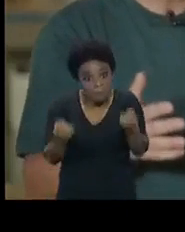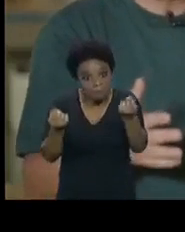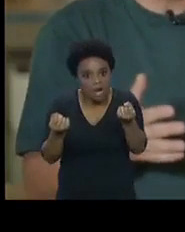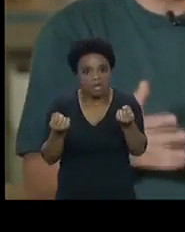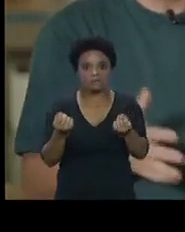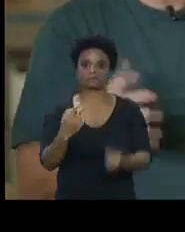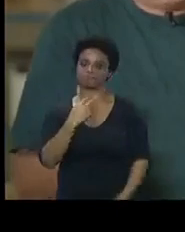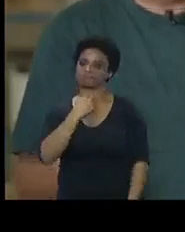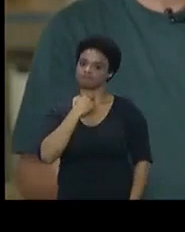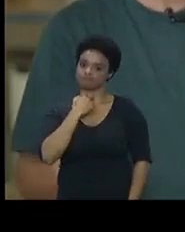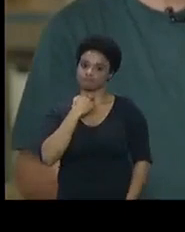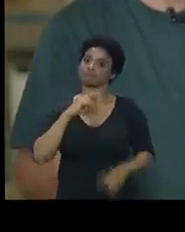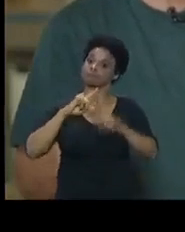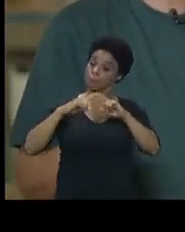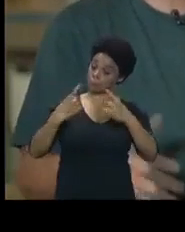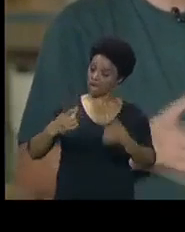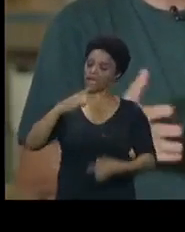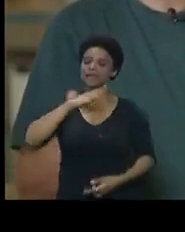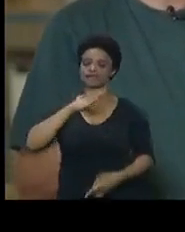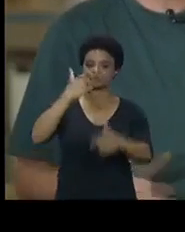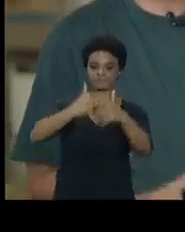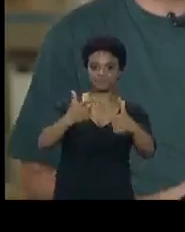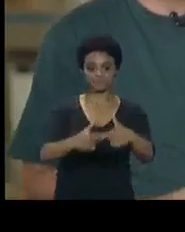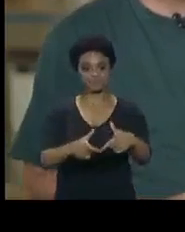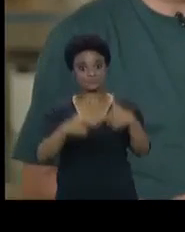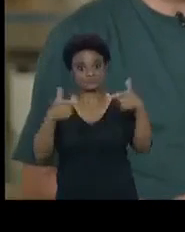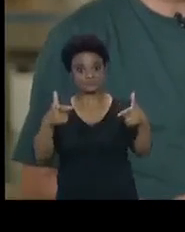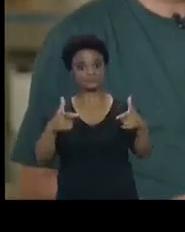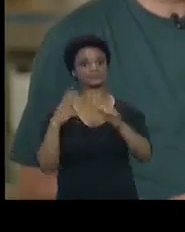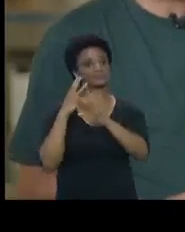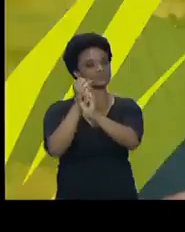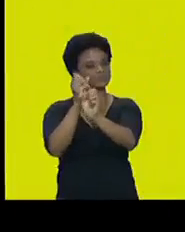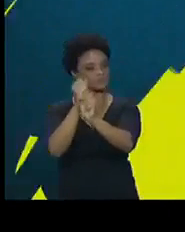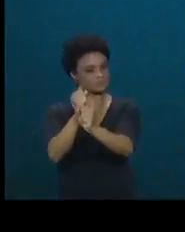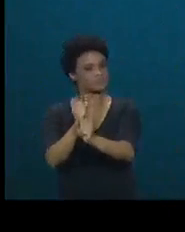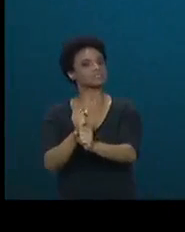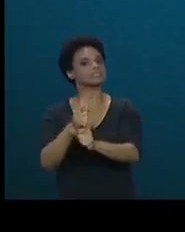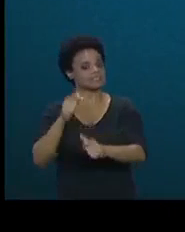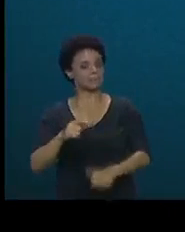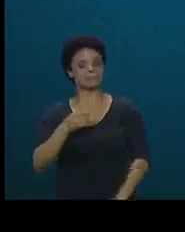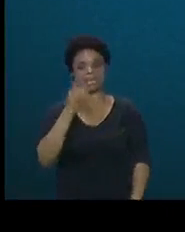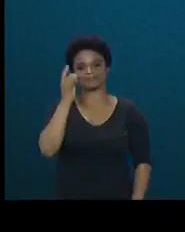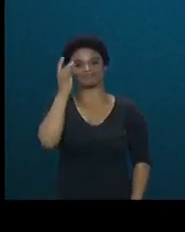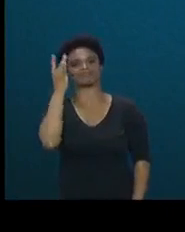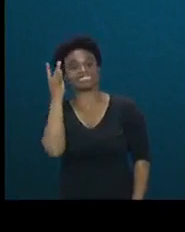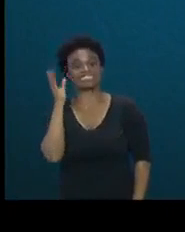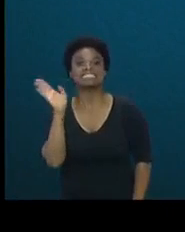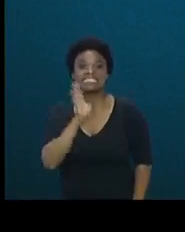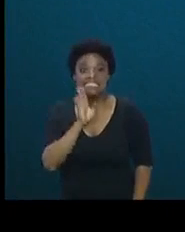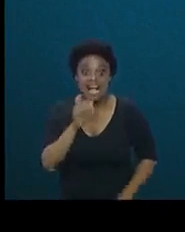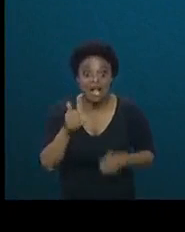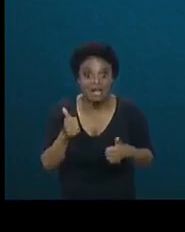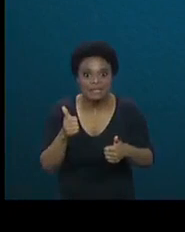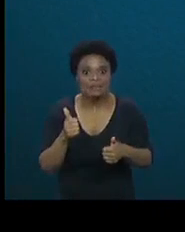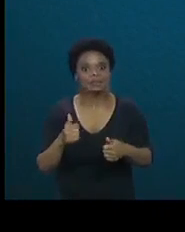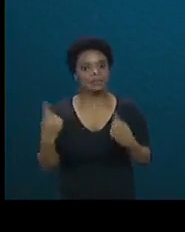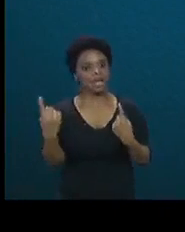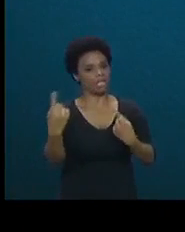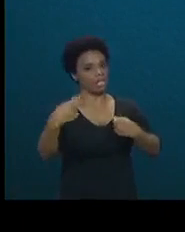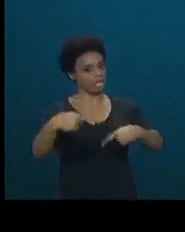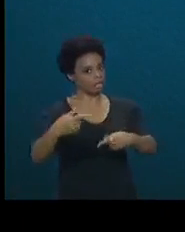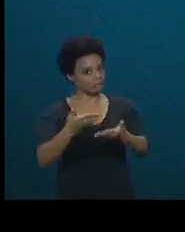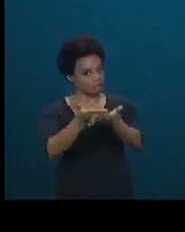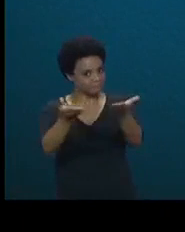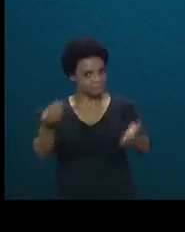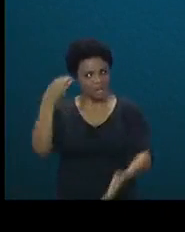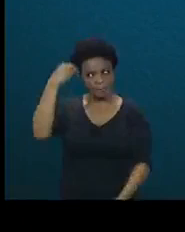braçal enorme. Com as regras de derivação, o cálculo fica muito mais fácil. Legal, né? Agora desafio você a pensar